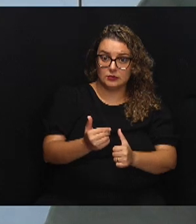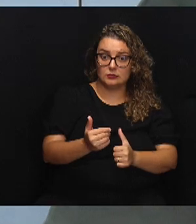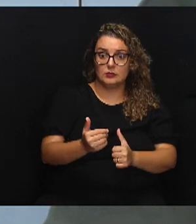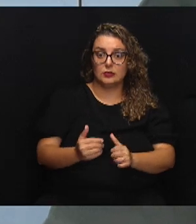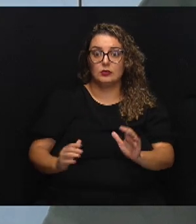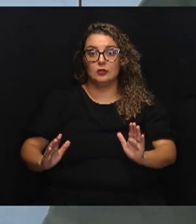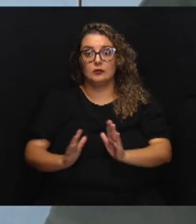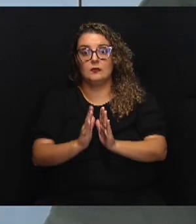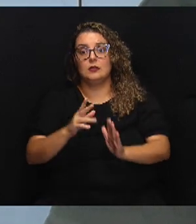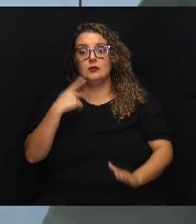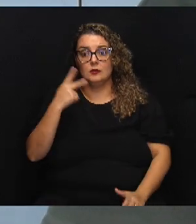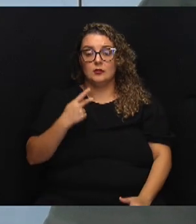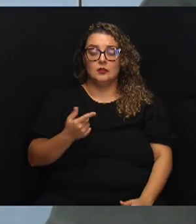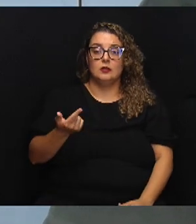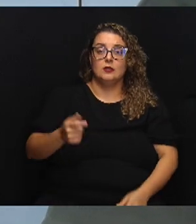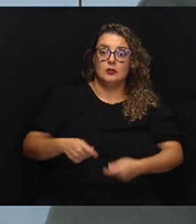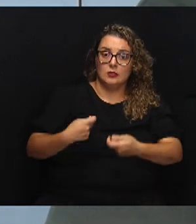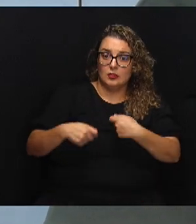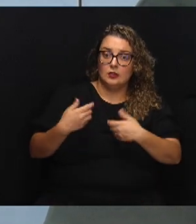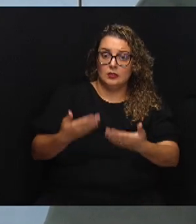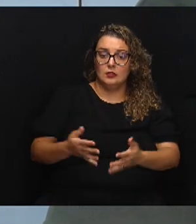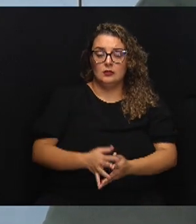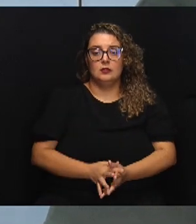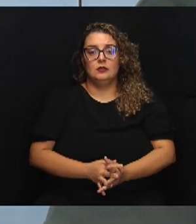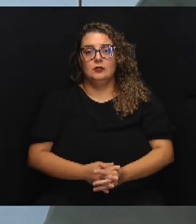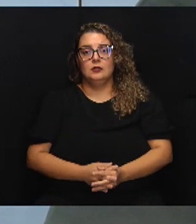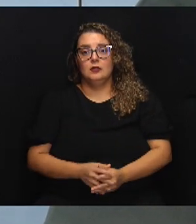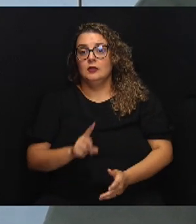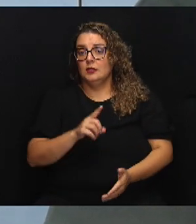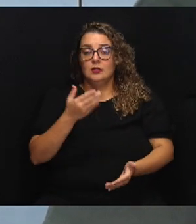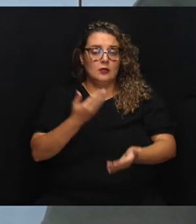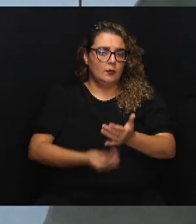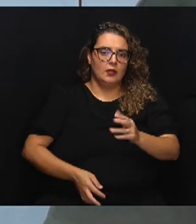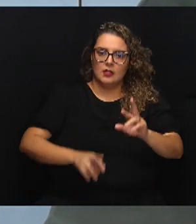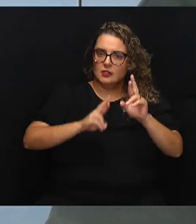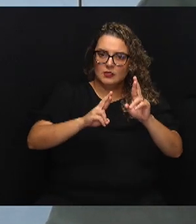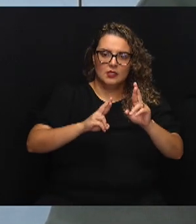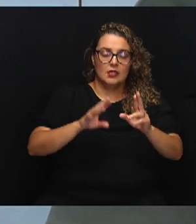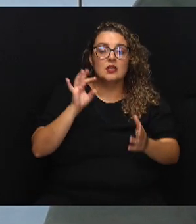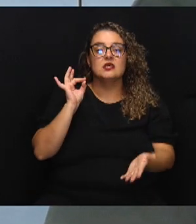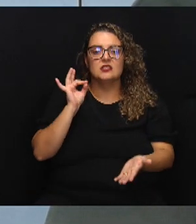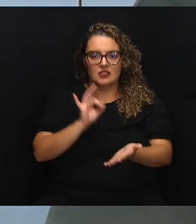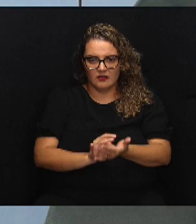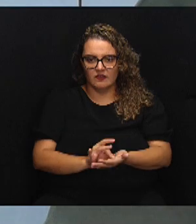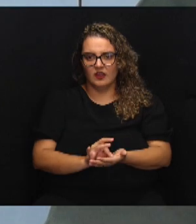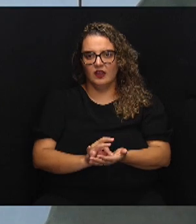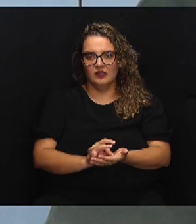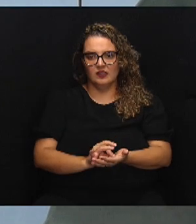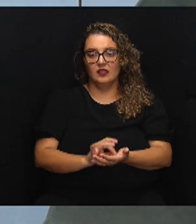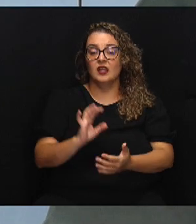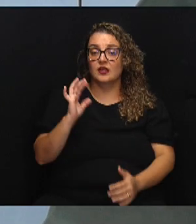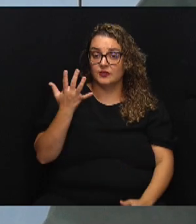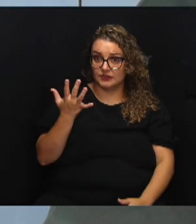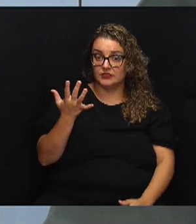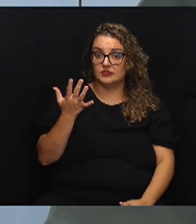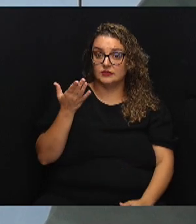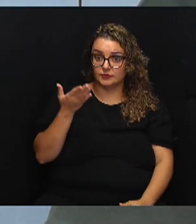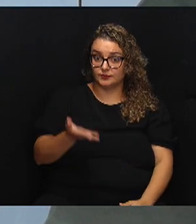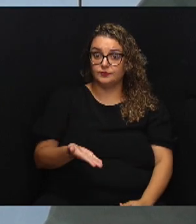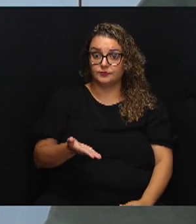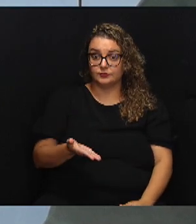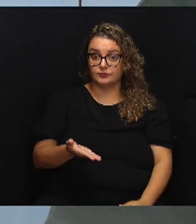constituída novamente ela. E a gente não perde a esperança de que seja, de fato, aí, realizado